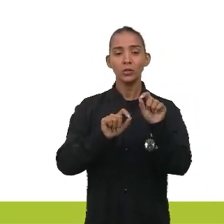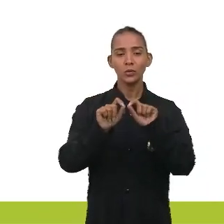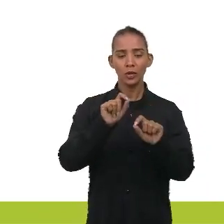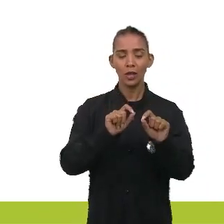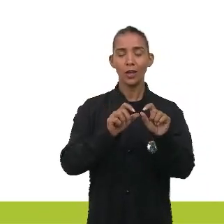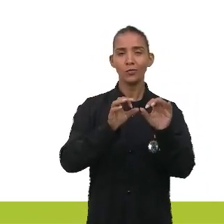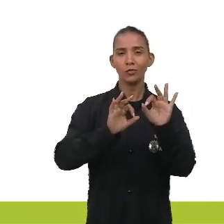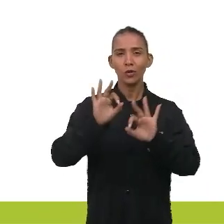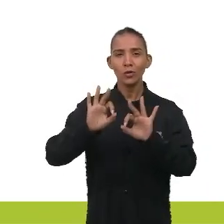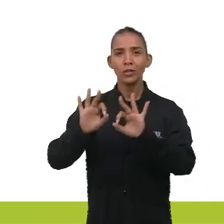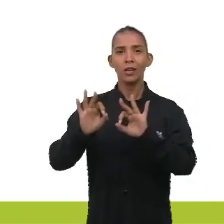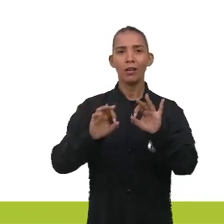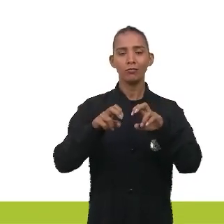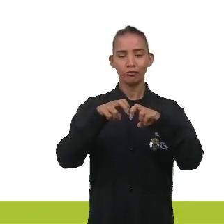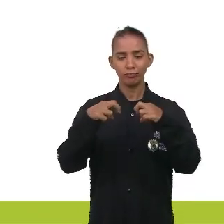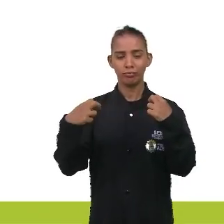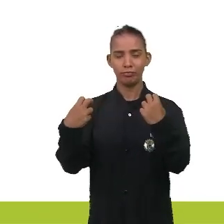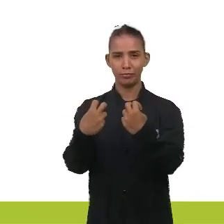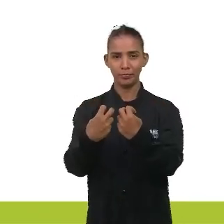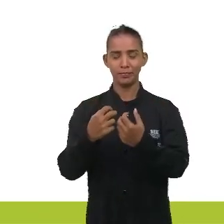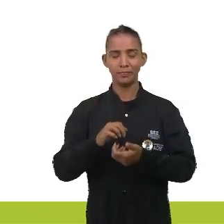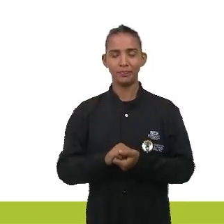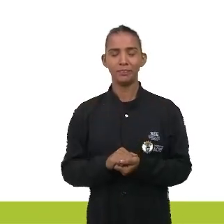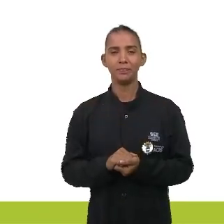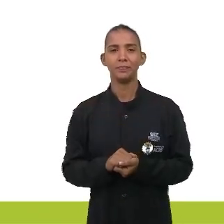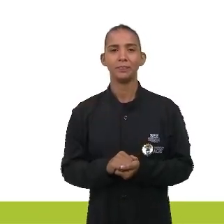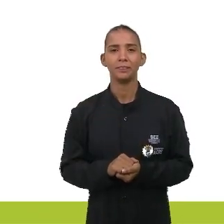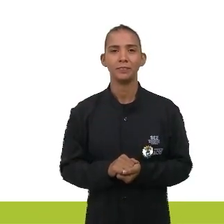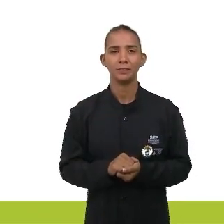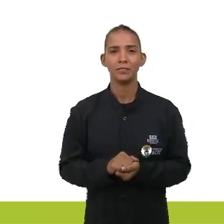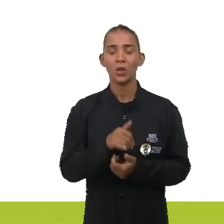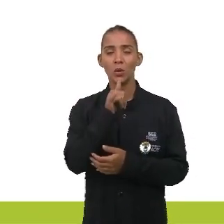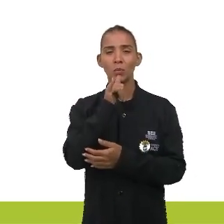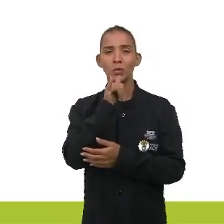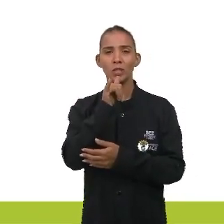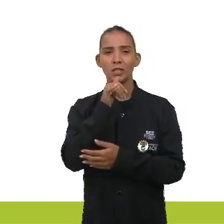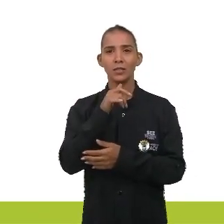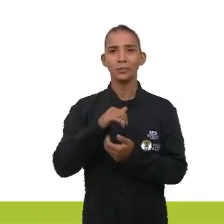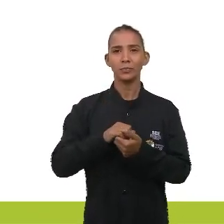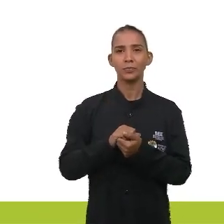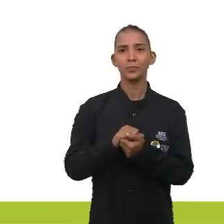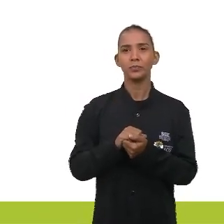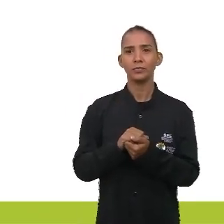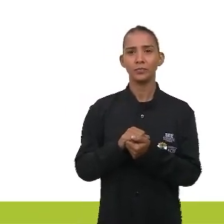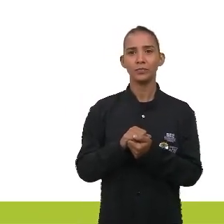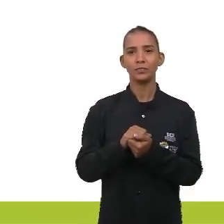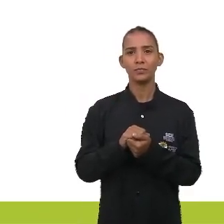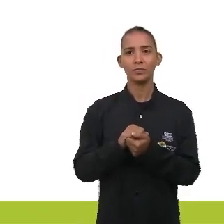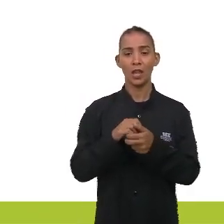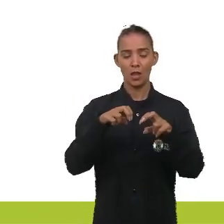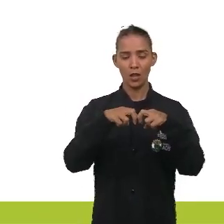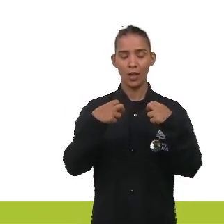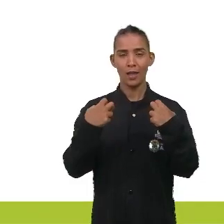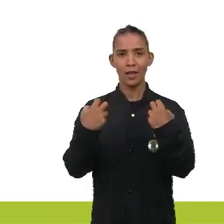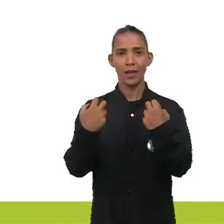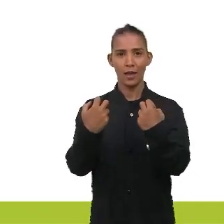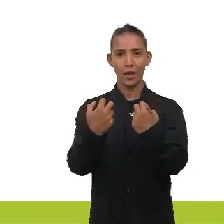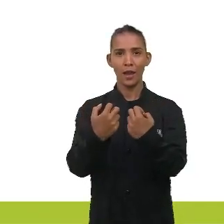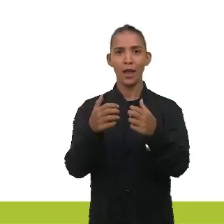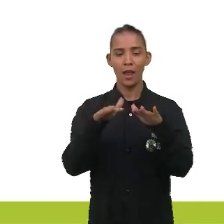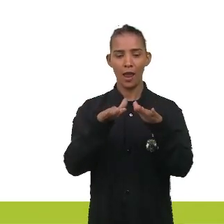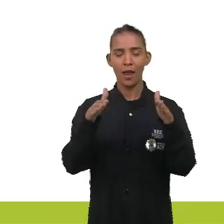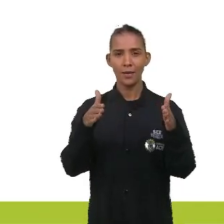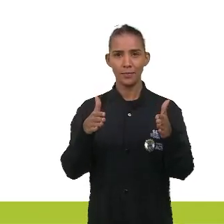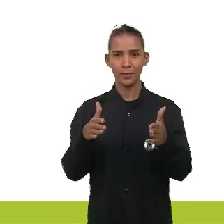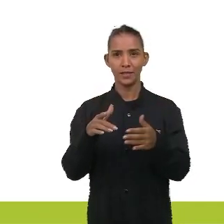essas pessoas na mesa. Por exemplo, digamos que a mesa seja algo do tipo e eu tenho uma